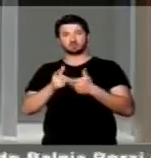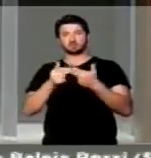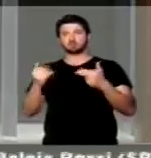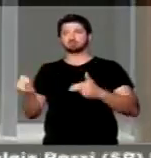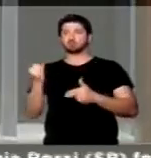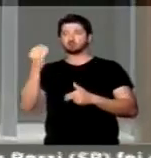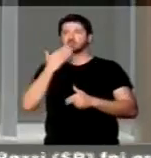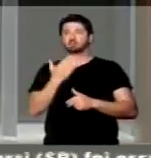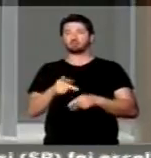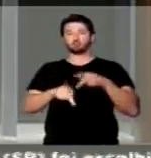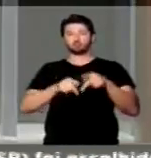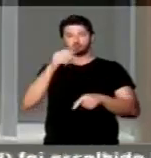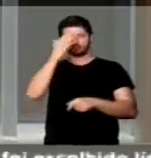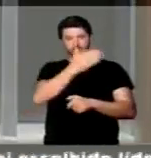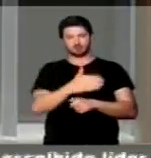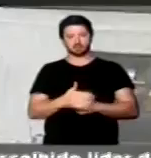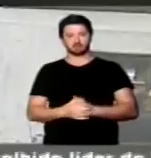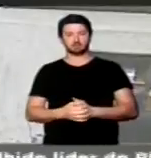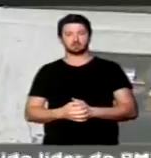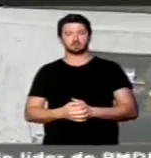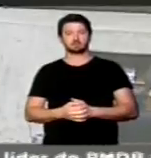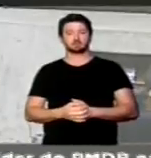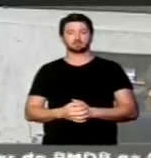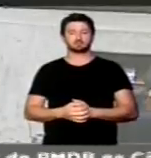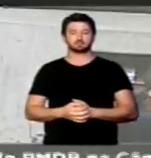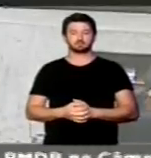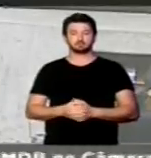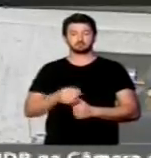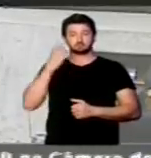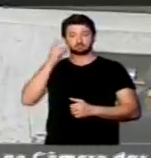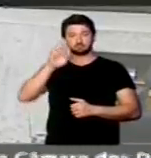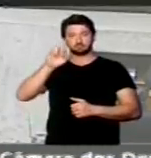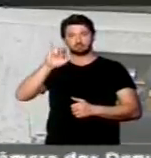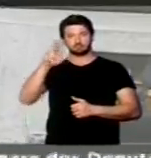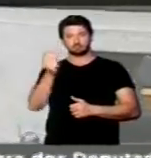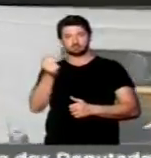importante para o nosso povo. Obrigado, senhor presidente. Muito obrigado, deputado Rocha, do PSDB do Acre.